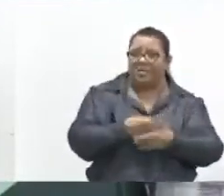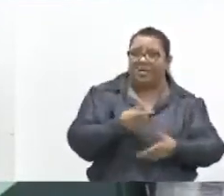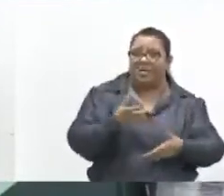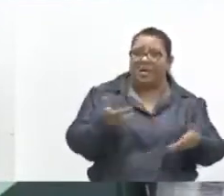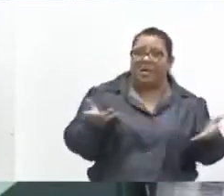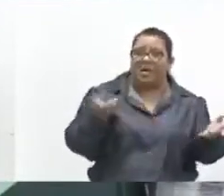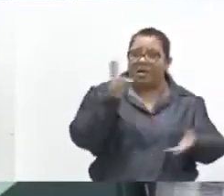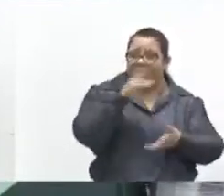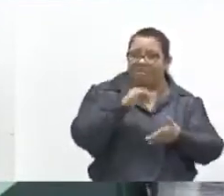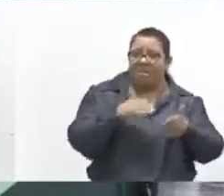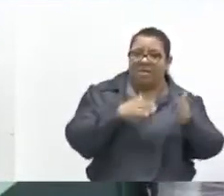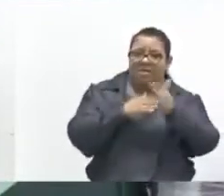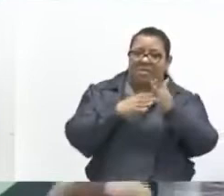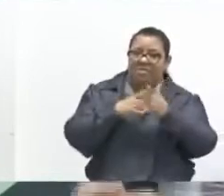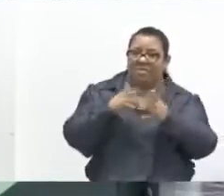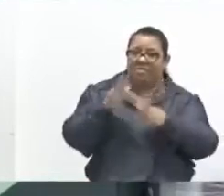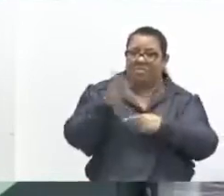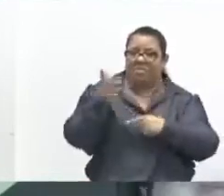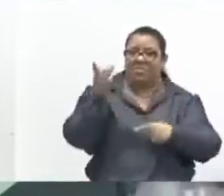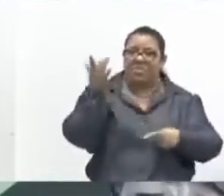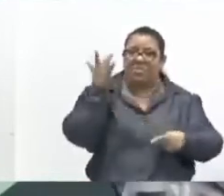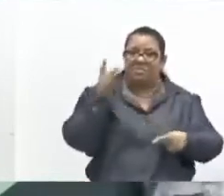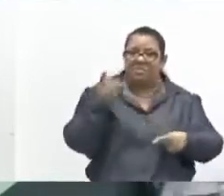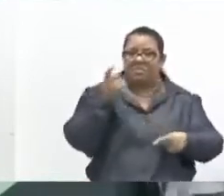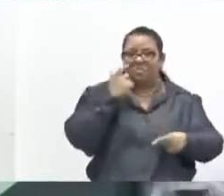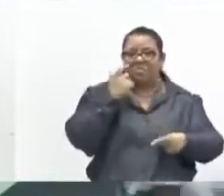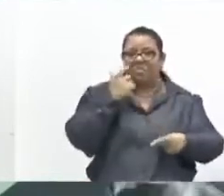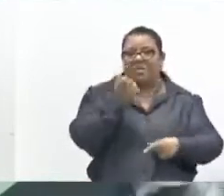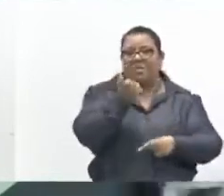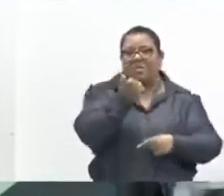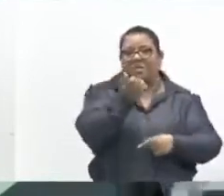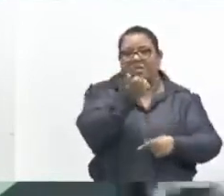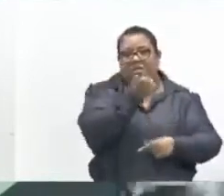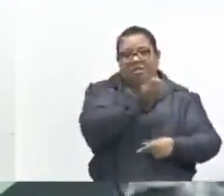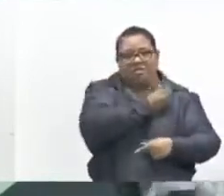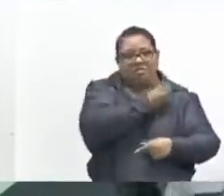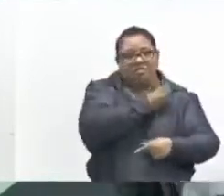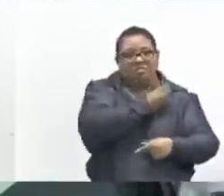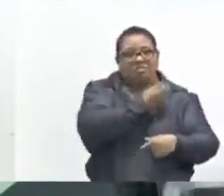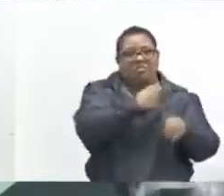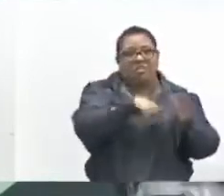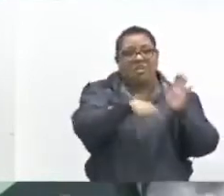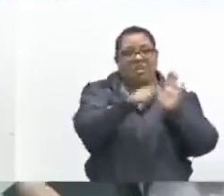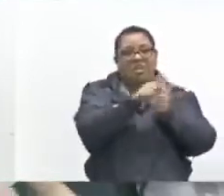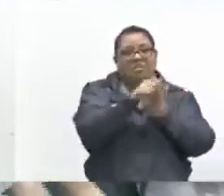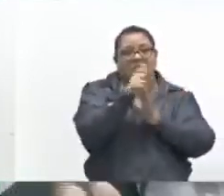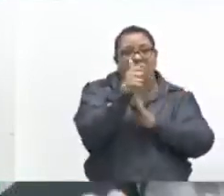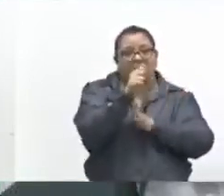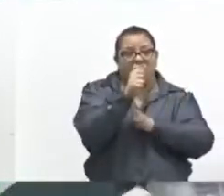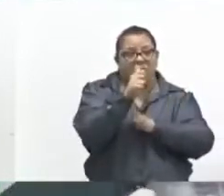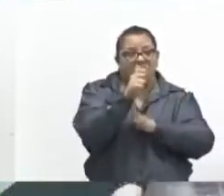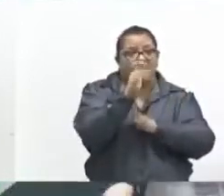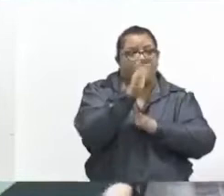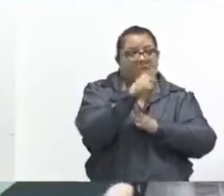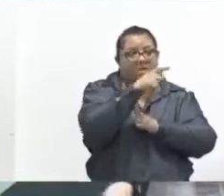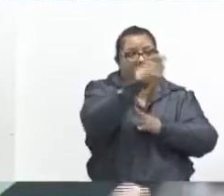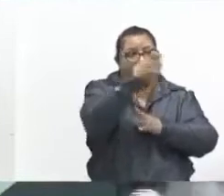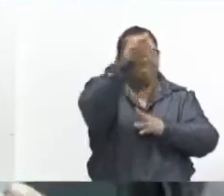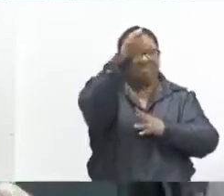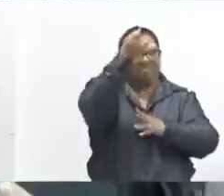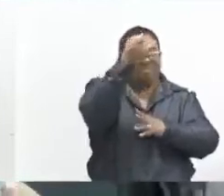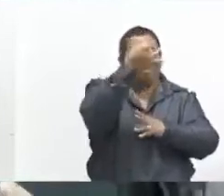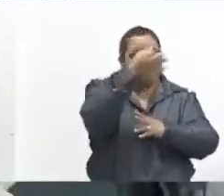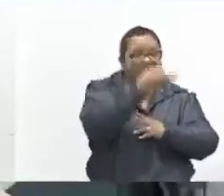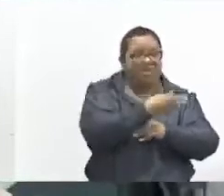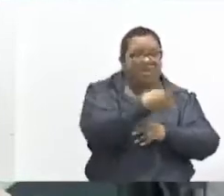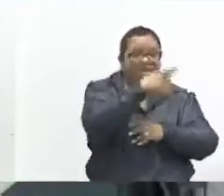nenhum impedimento depois, né? O artigo 11, ele cita algumas bolsas, inclusive, eu já queria desde já